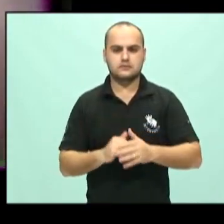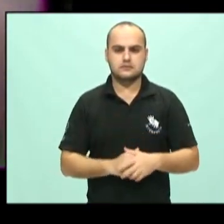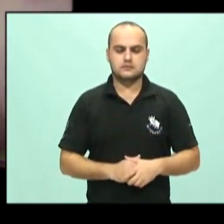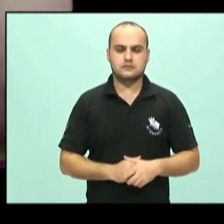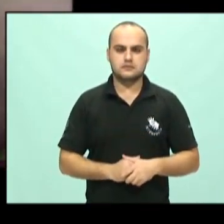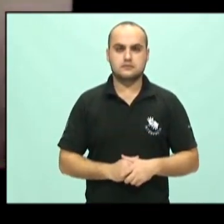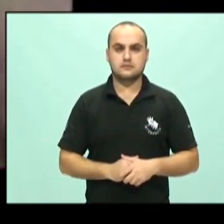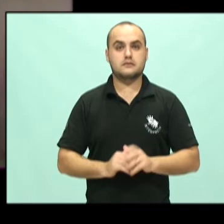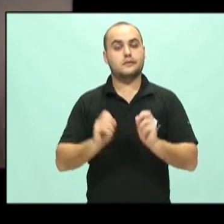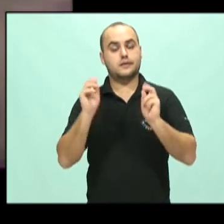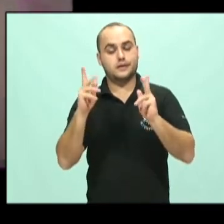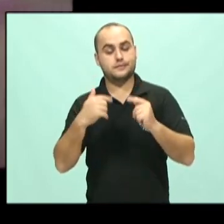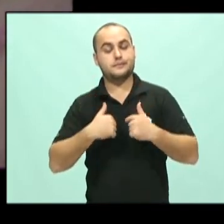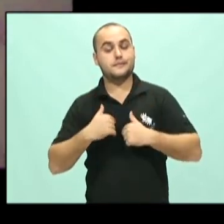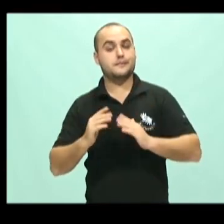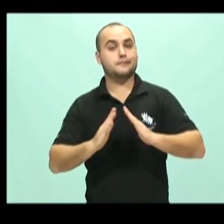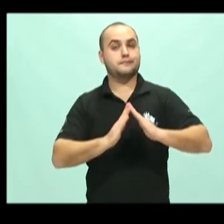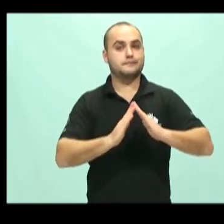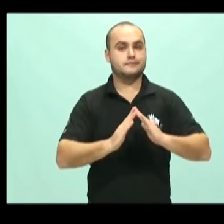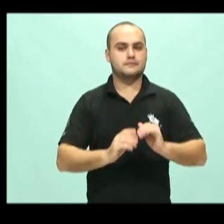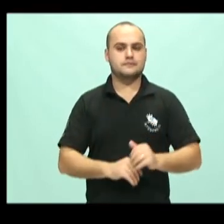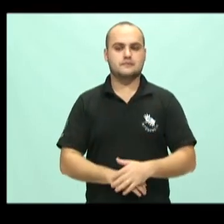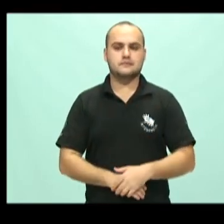Tá, eu sou o vizinho.